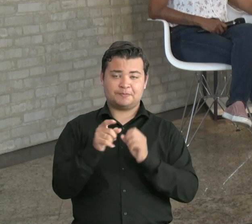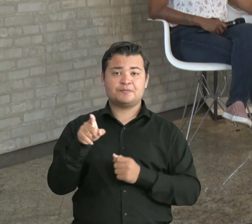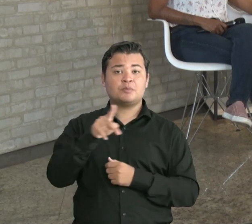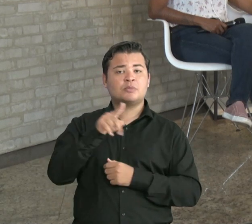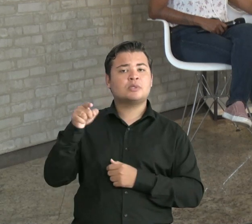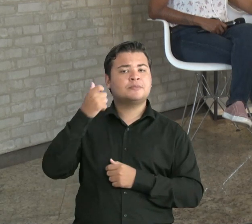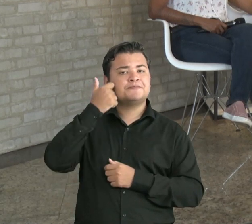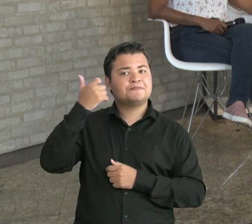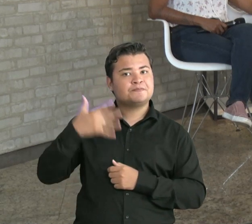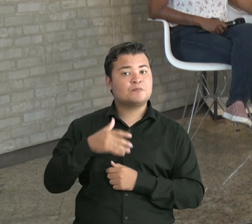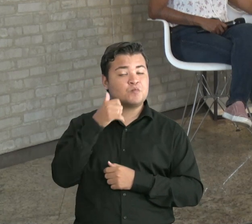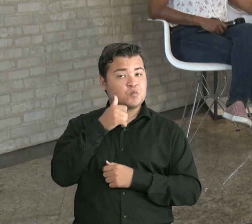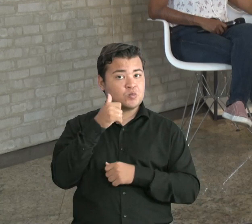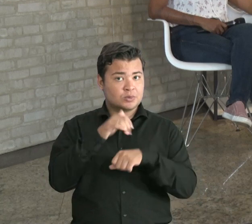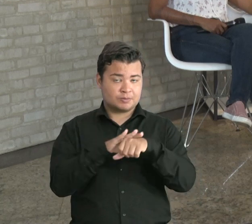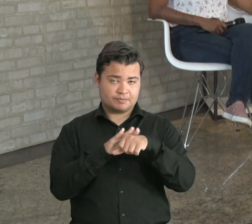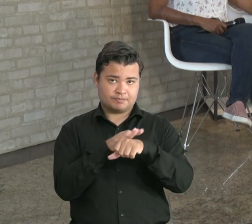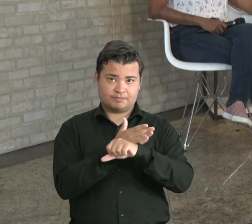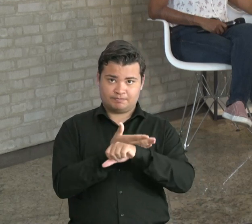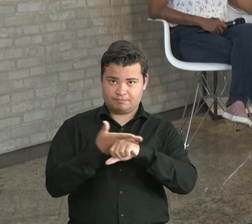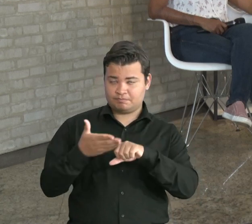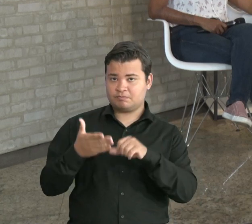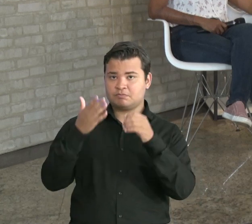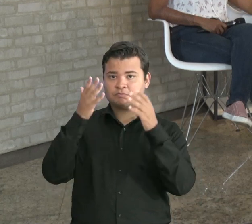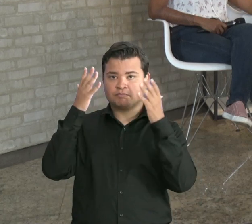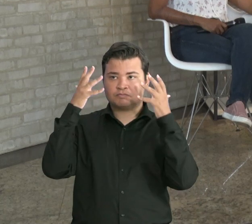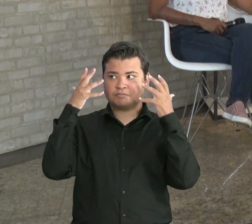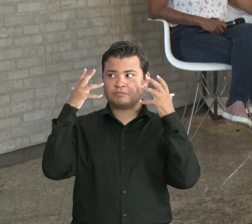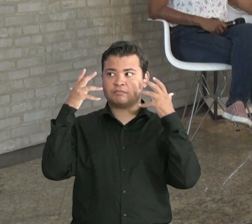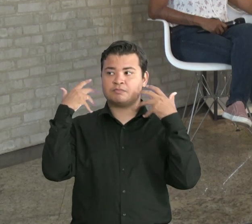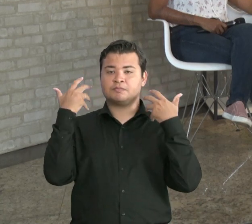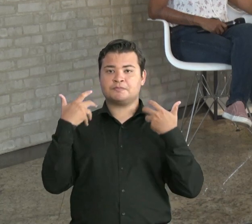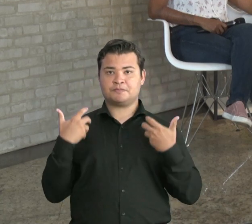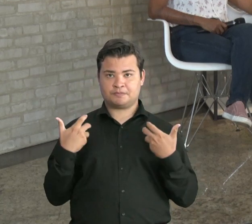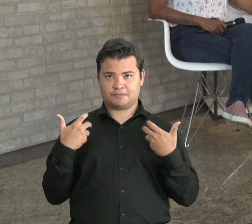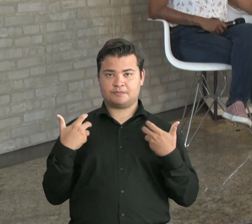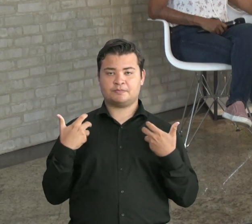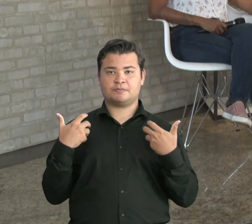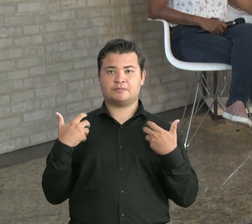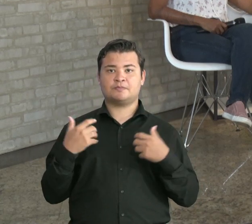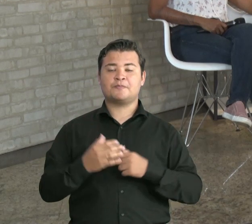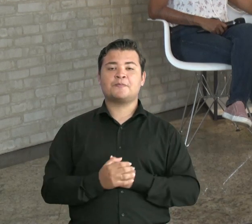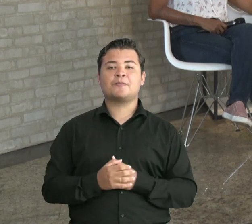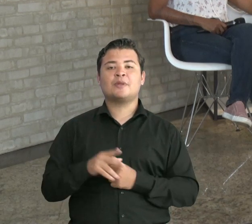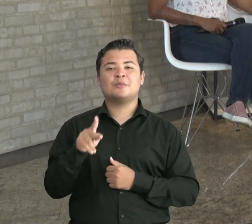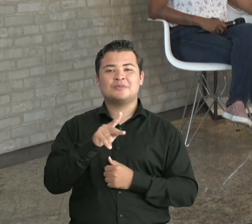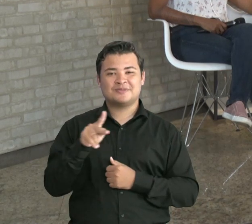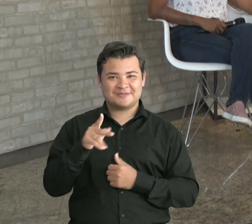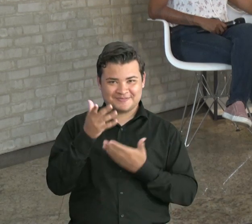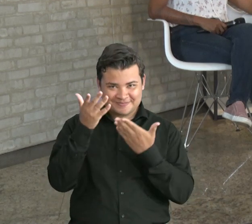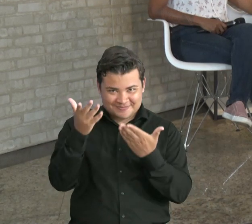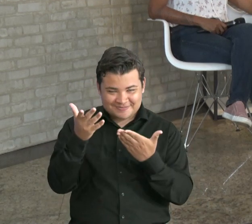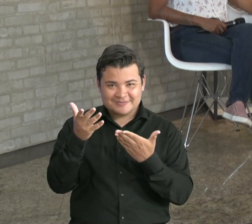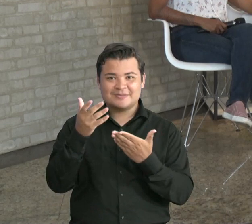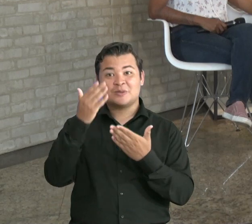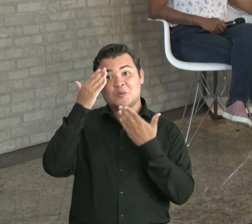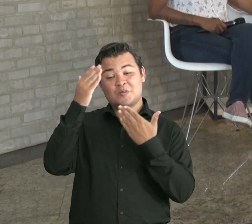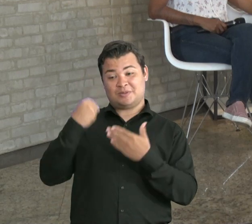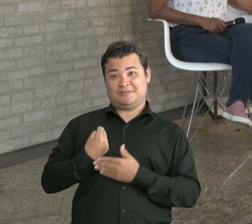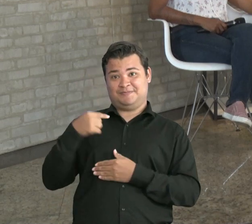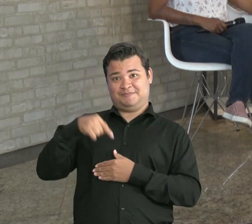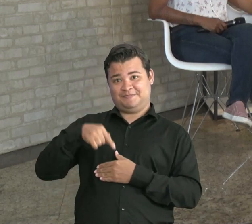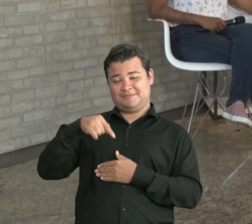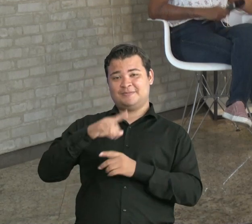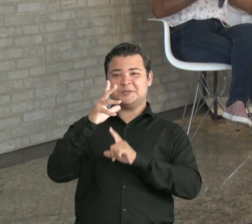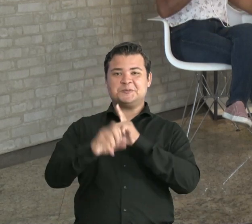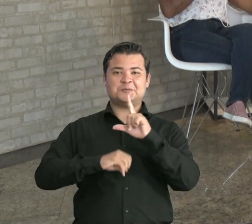se descreve como uma mulher negra, de cabelos longos, pretos e crespos. Olá, professora, muito obrigada pela sua presença novamente